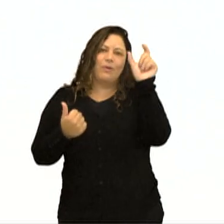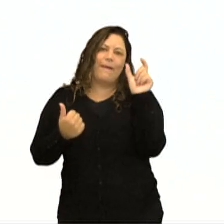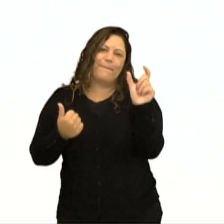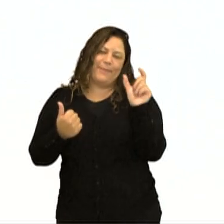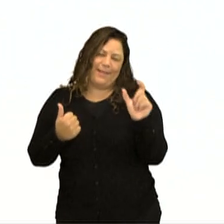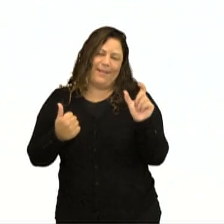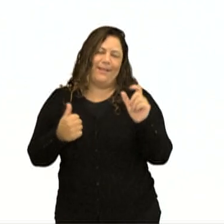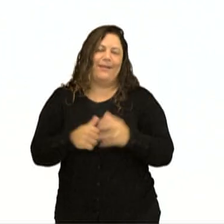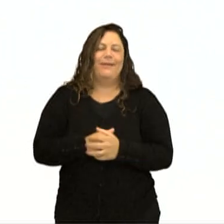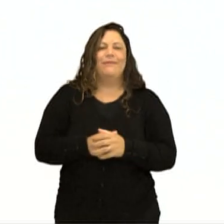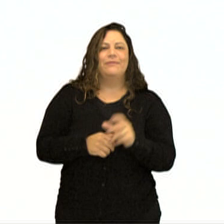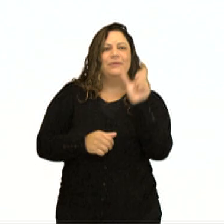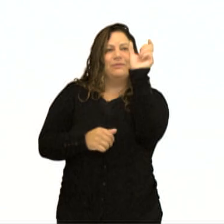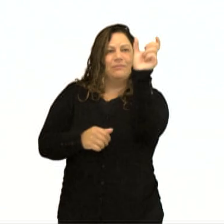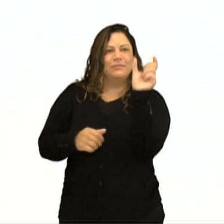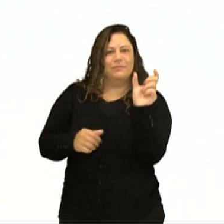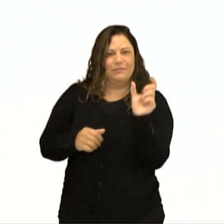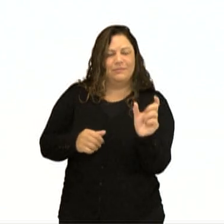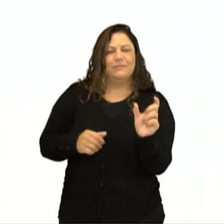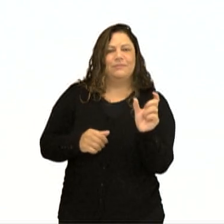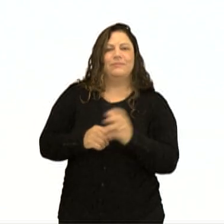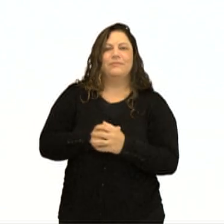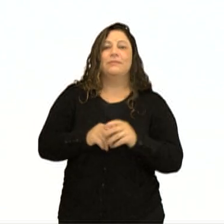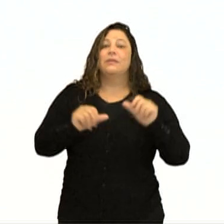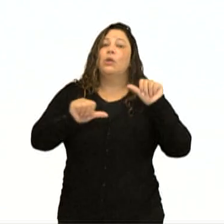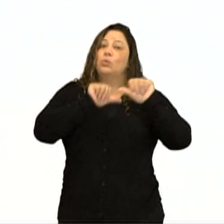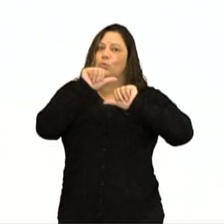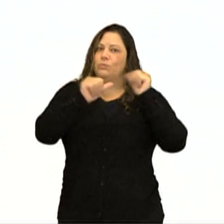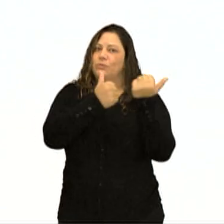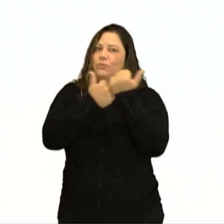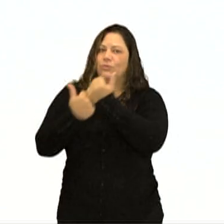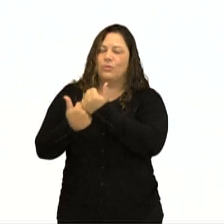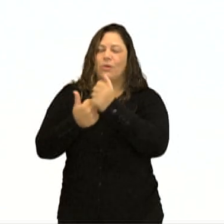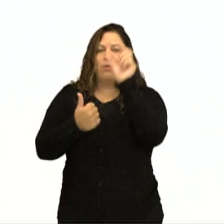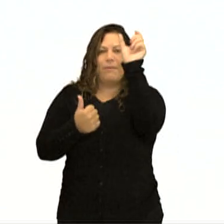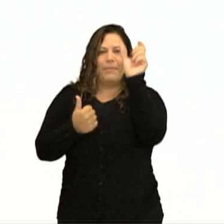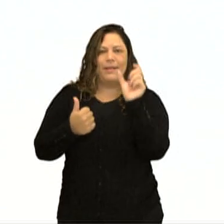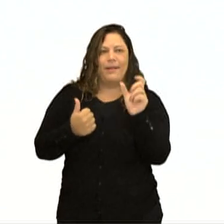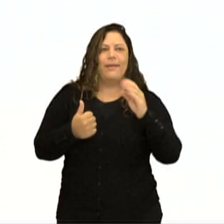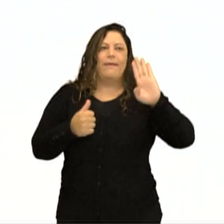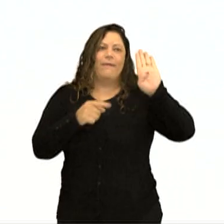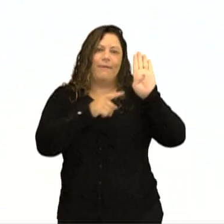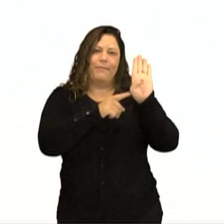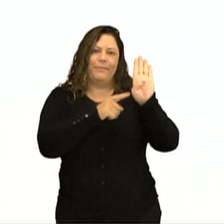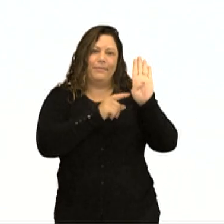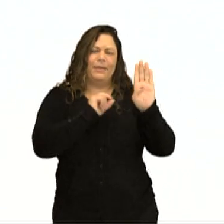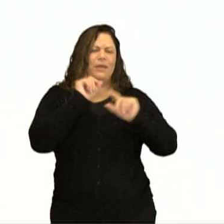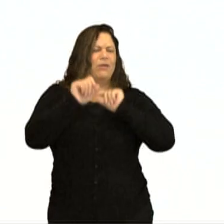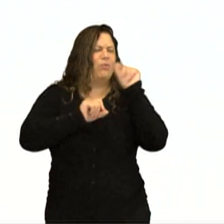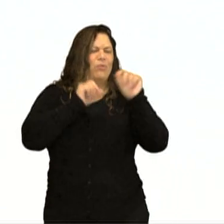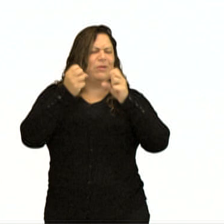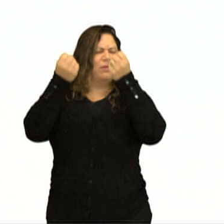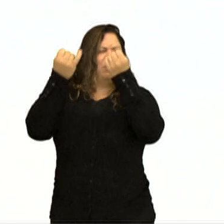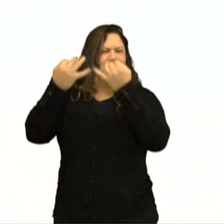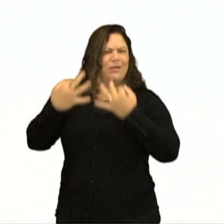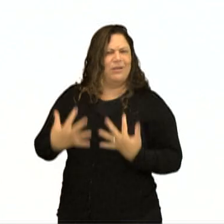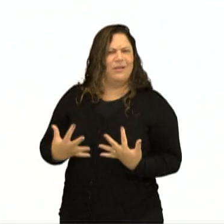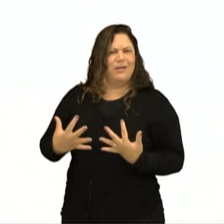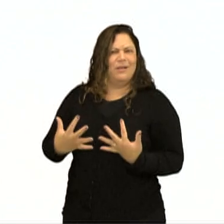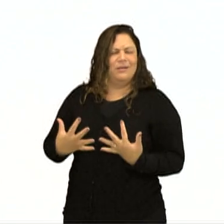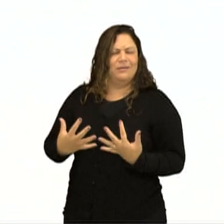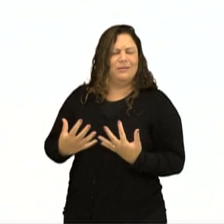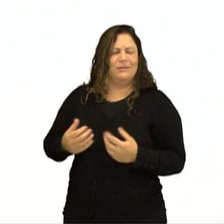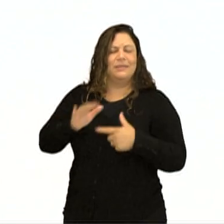destacado. Então, uma palavra nesse verso e uma palavra nesse verso. E letra B. O que o eu lírico quer expressar com